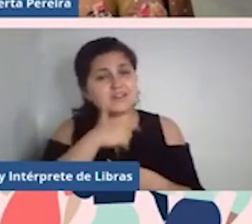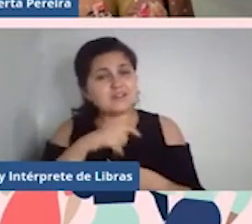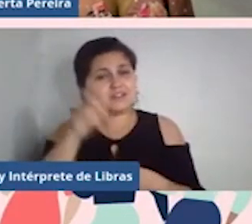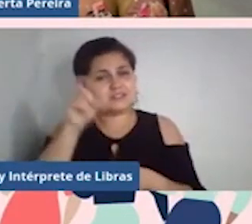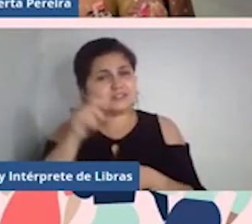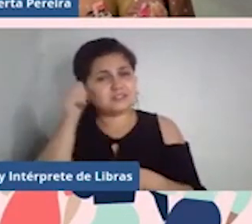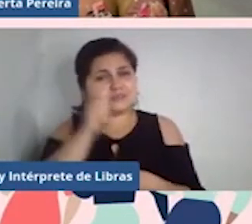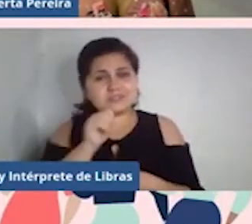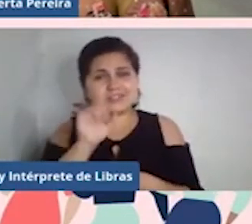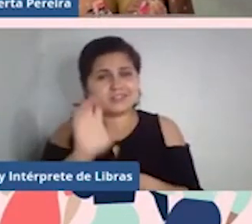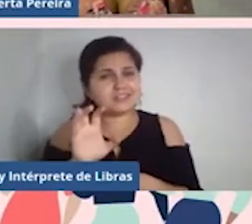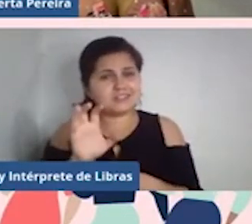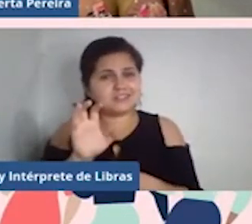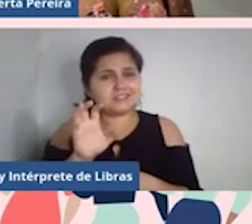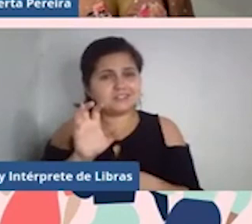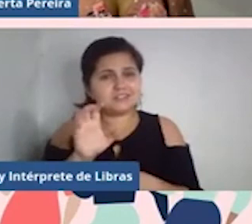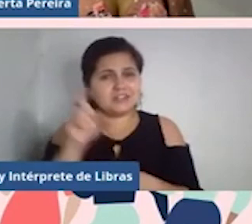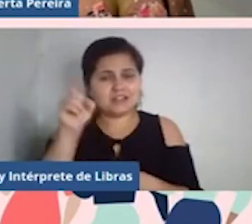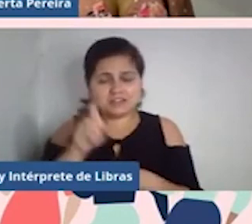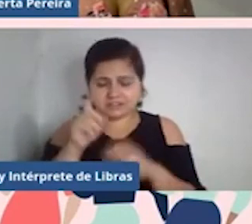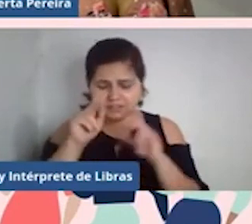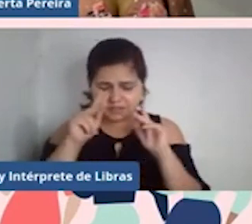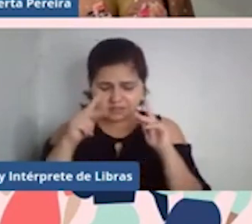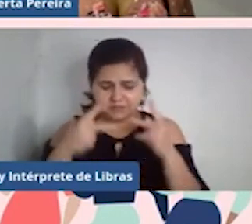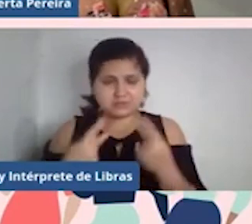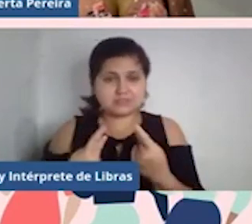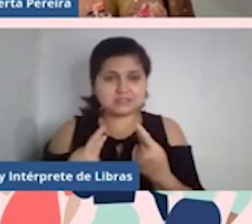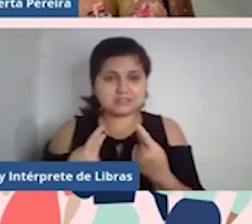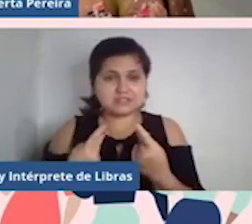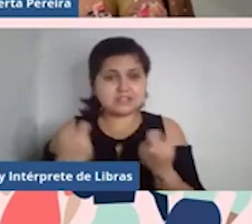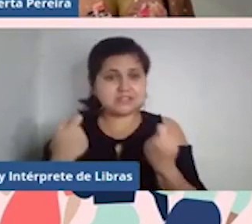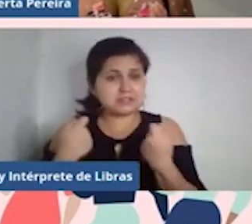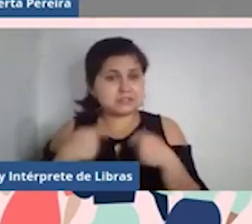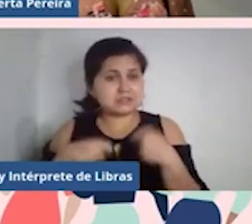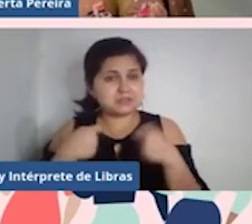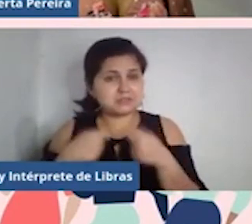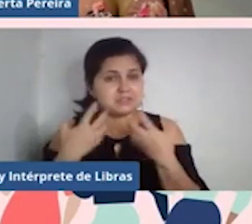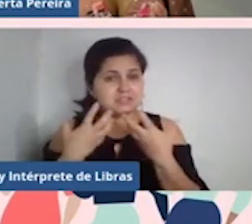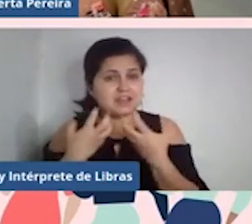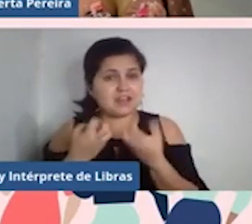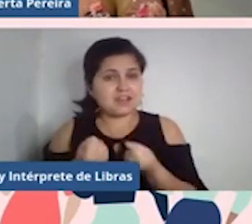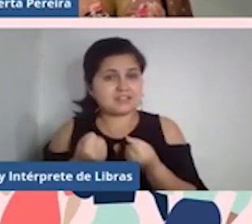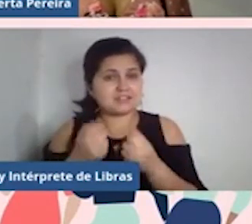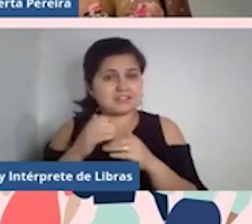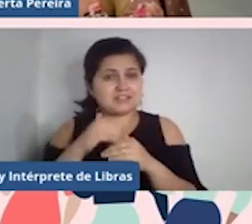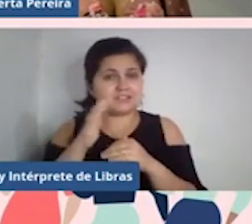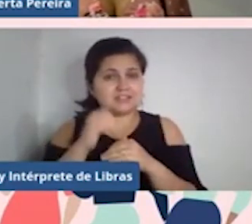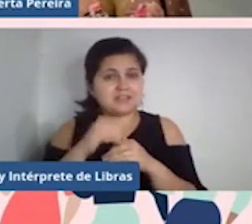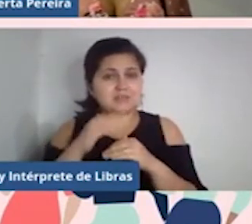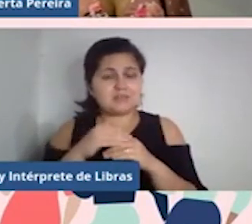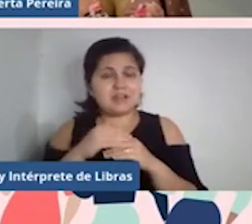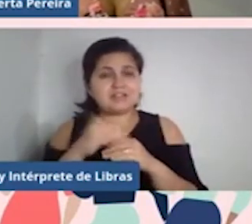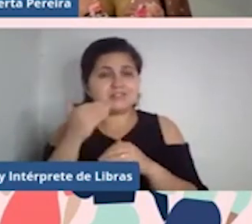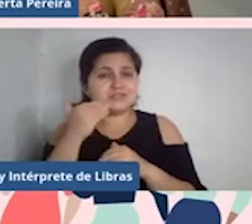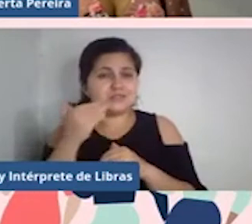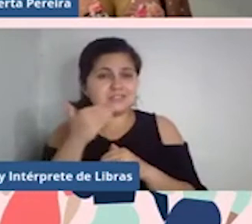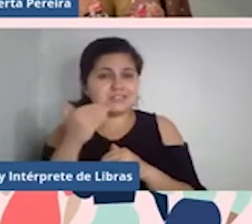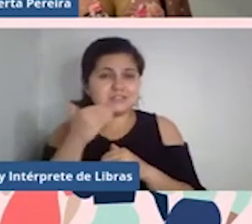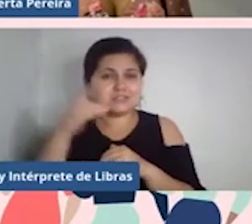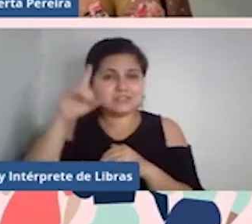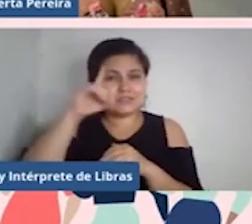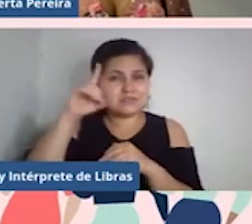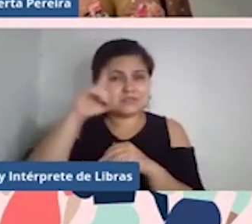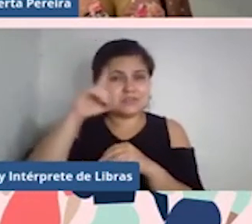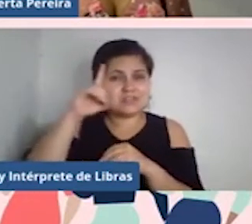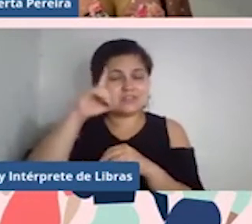mulher é isso, né? É ser um ser que precisa aceitar mais as suas imperfeições